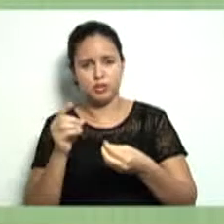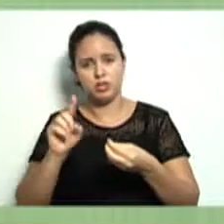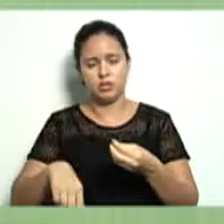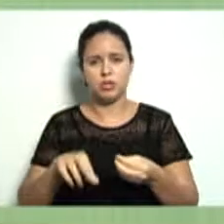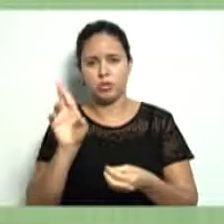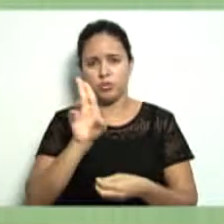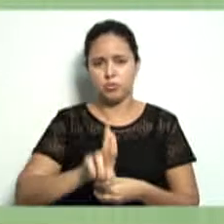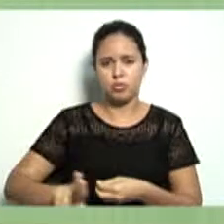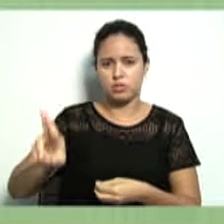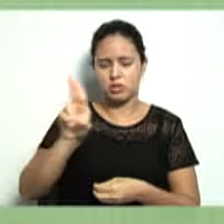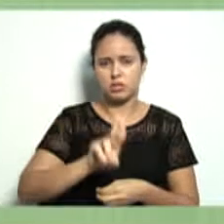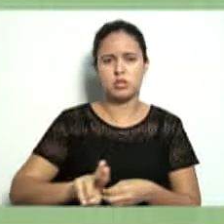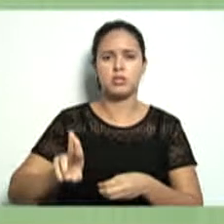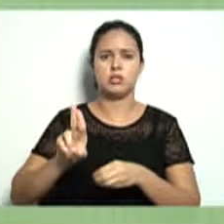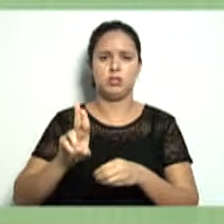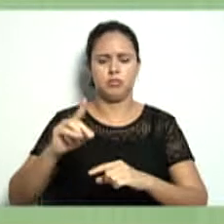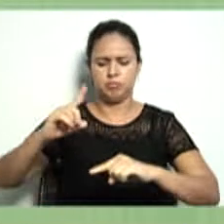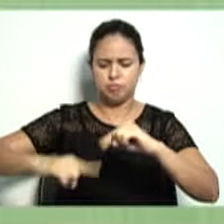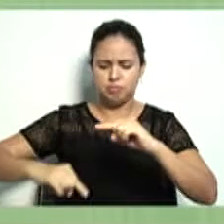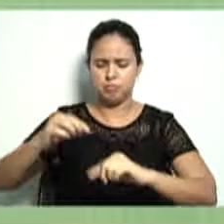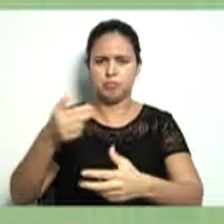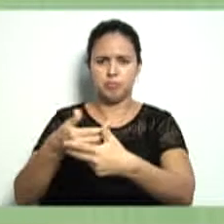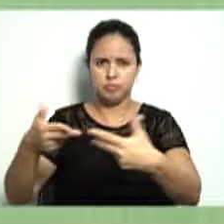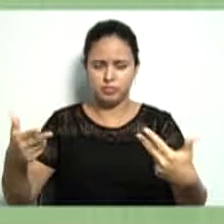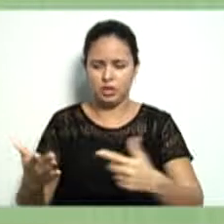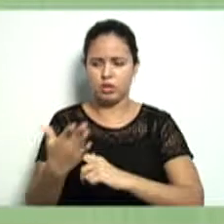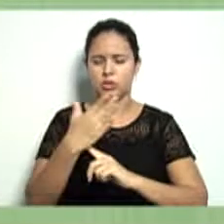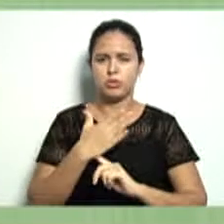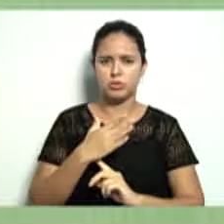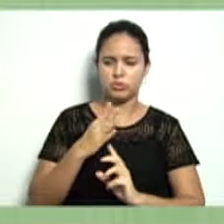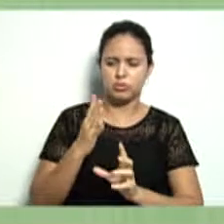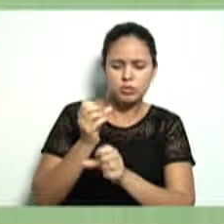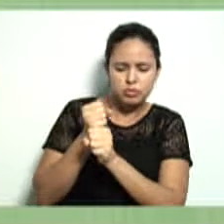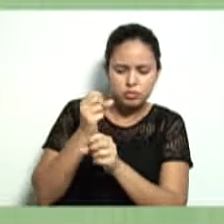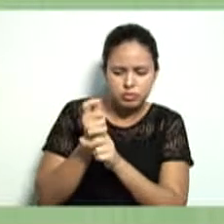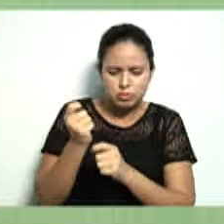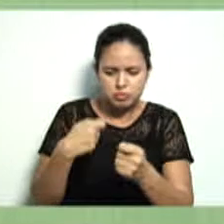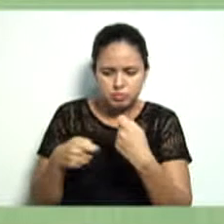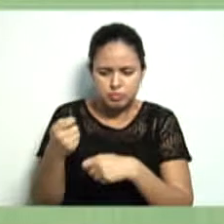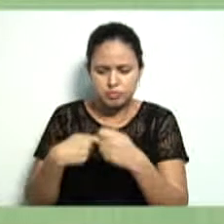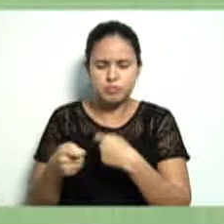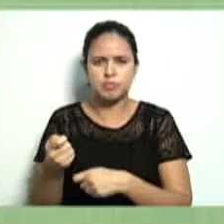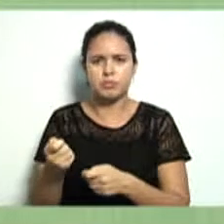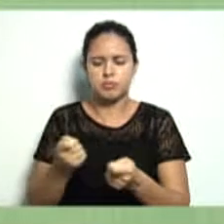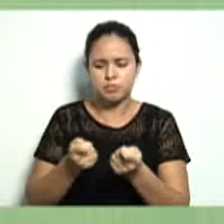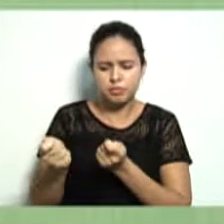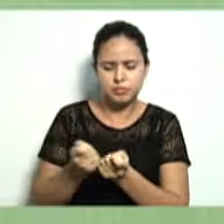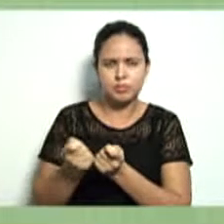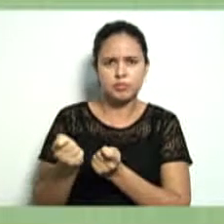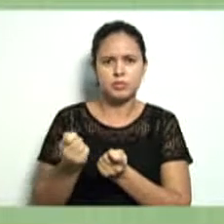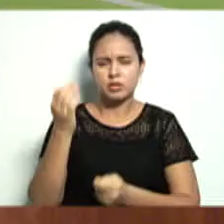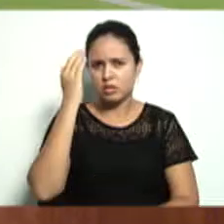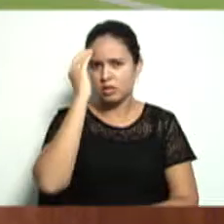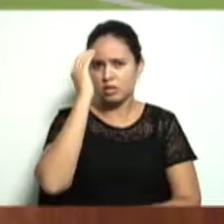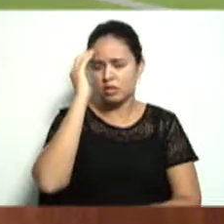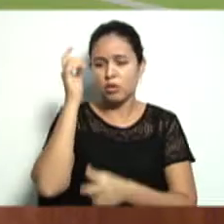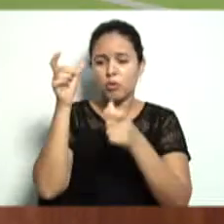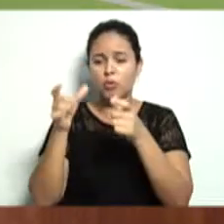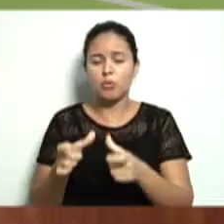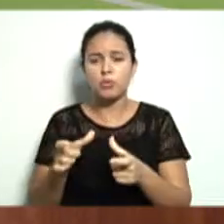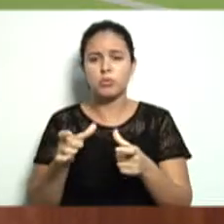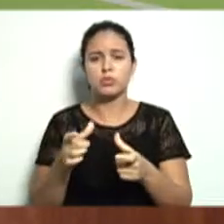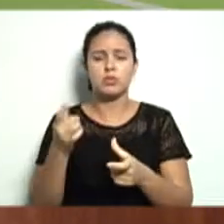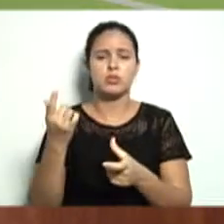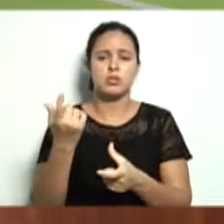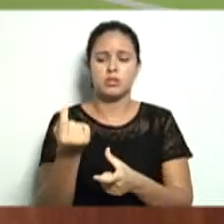utilizar ferramentas que te ajudem a controlar esse fluxo financeiro e a entender aonde está sendo